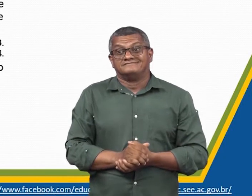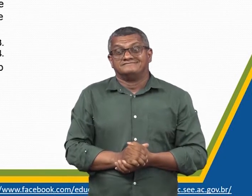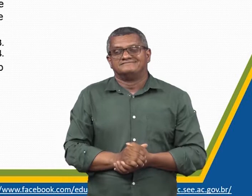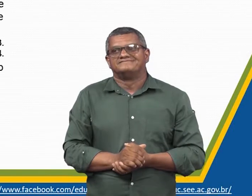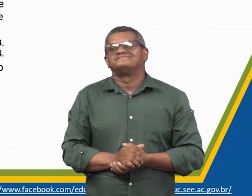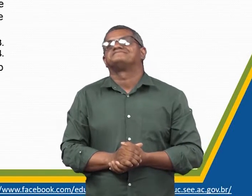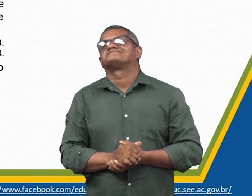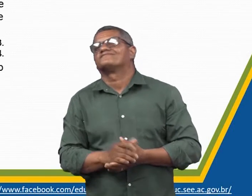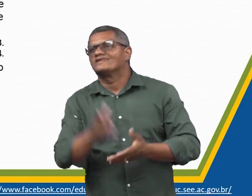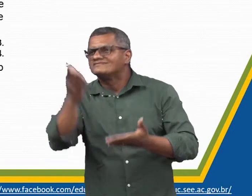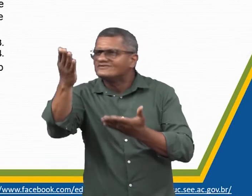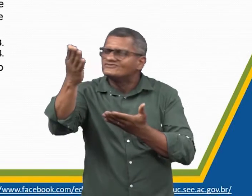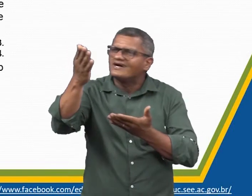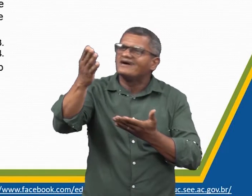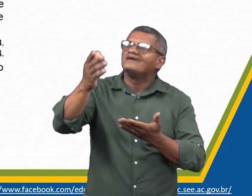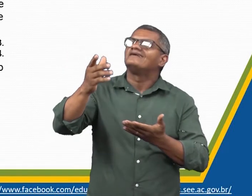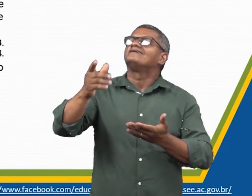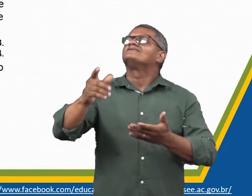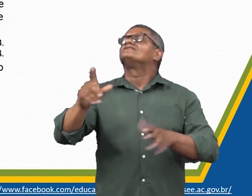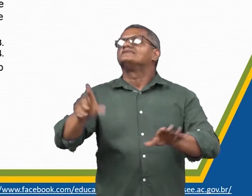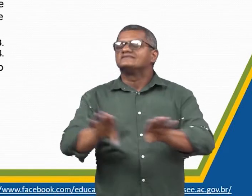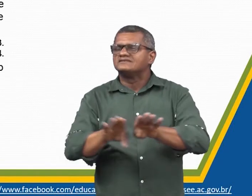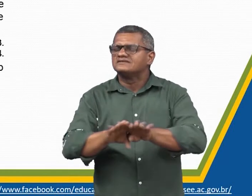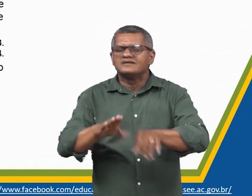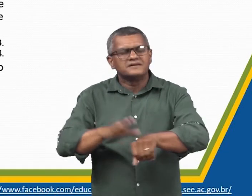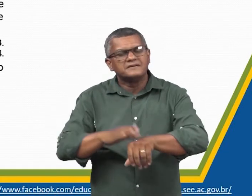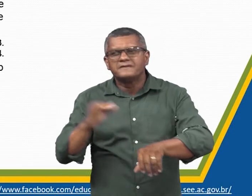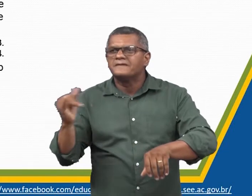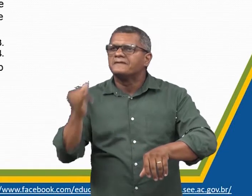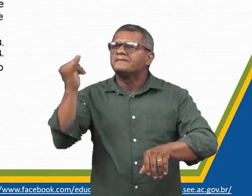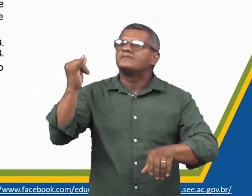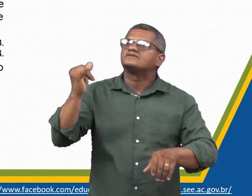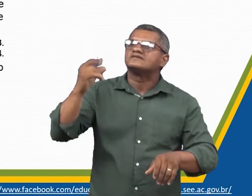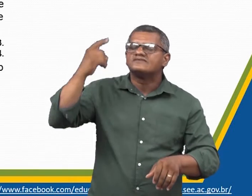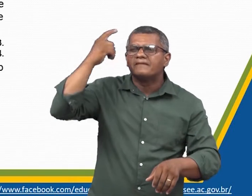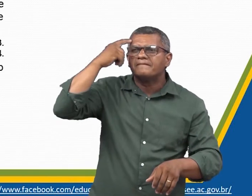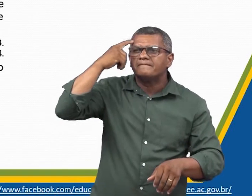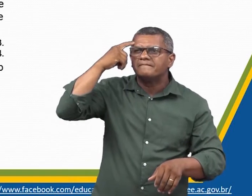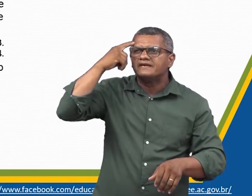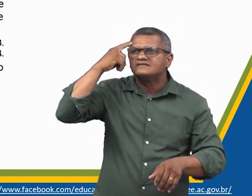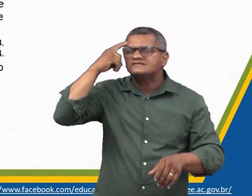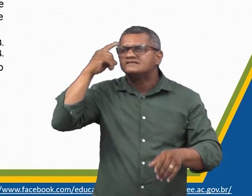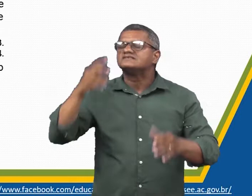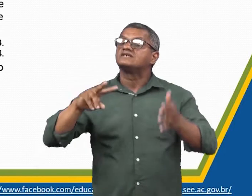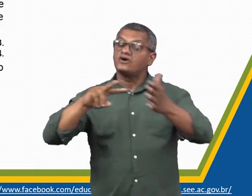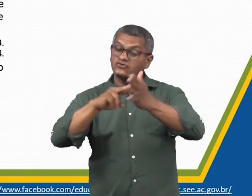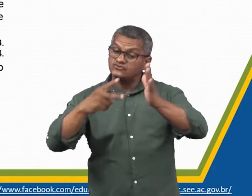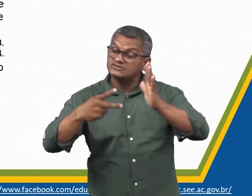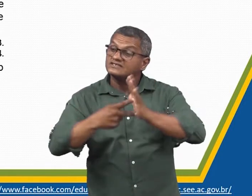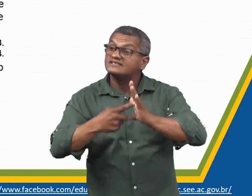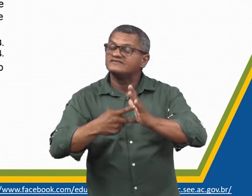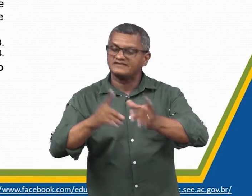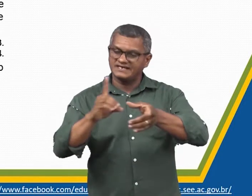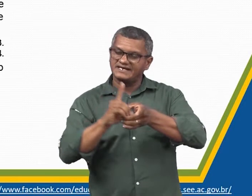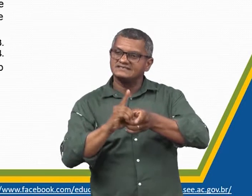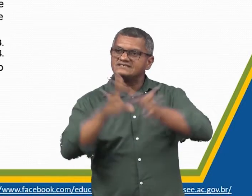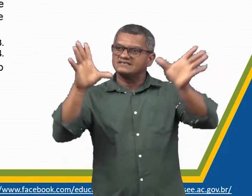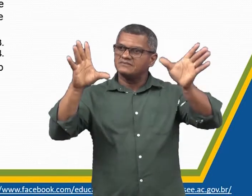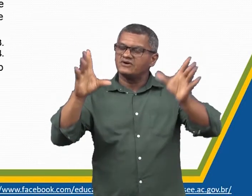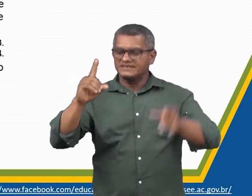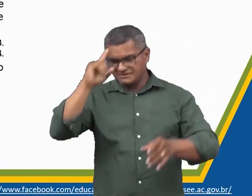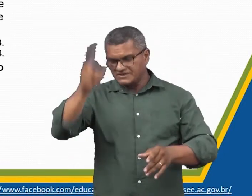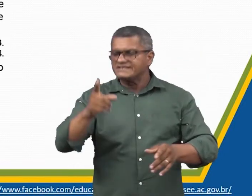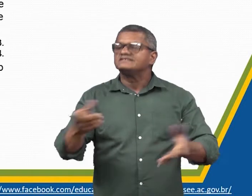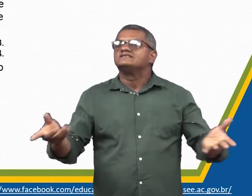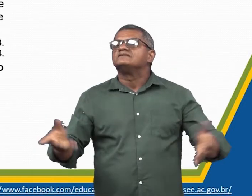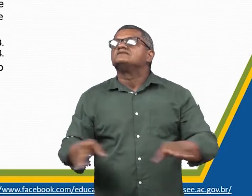se beneficia. O enunciado que é extremamente importante. As concepções de democracia